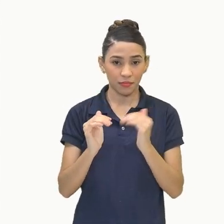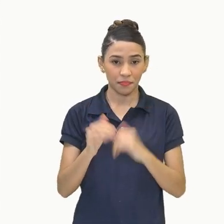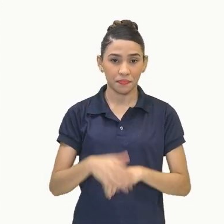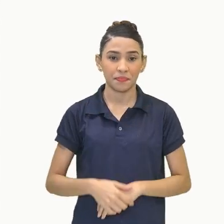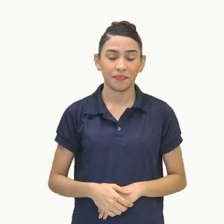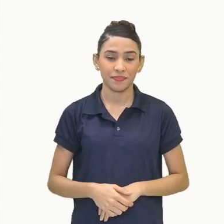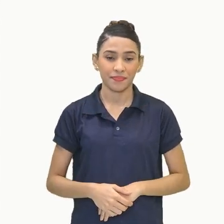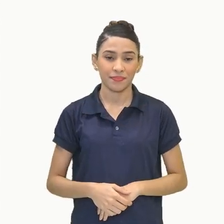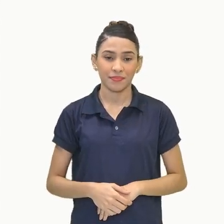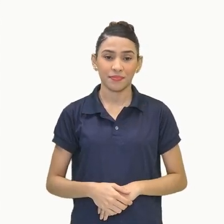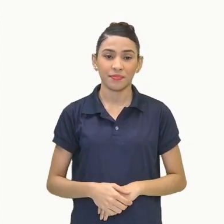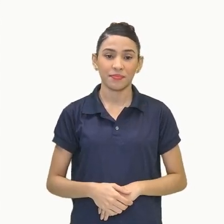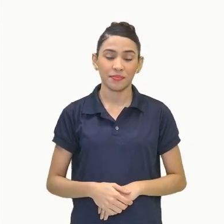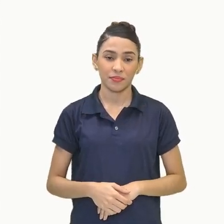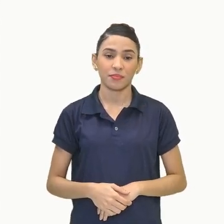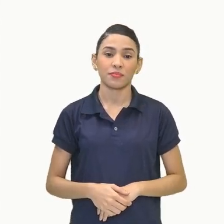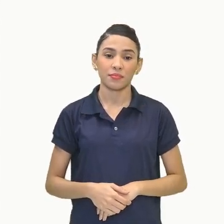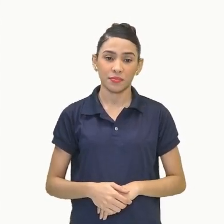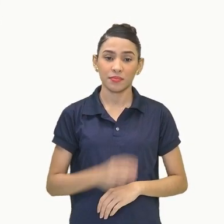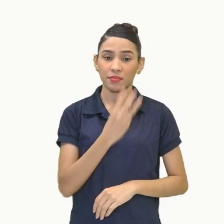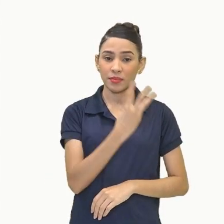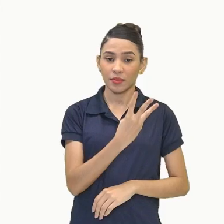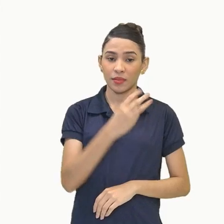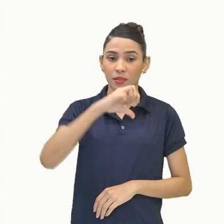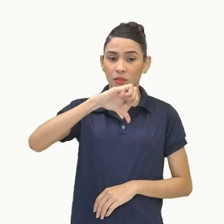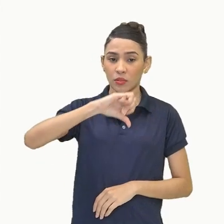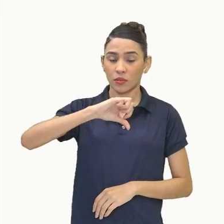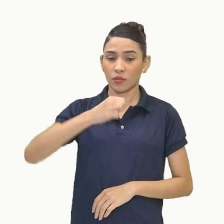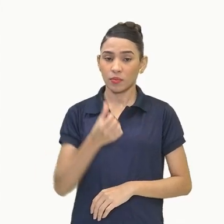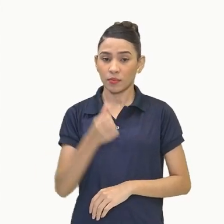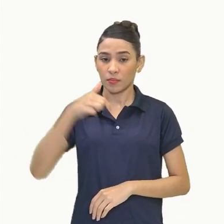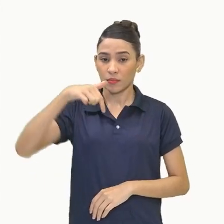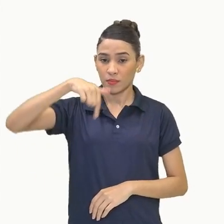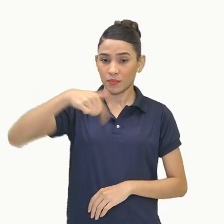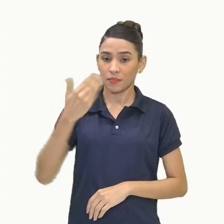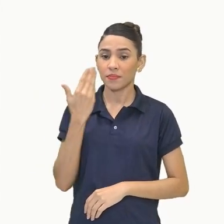repetir. 3. Então, eu tenho 3 unidades de milhar,